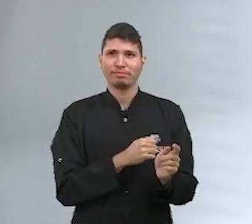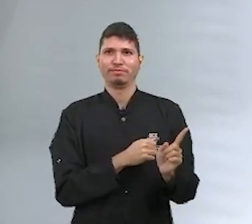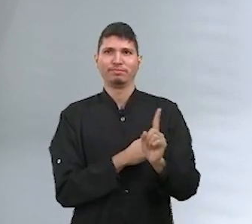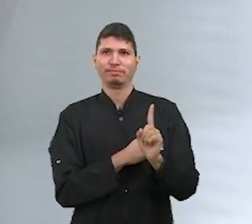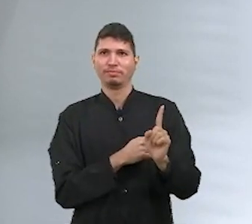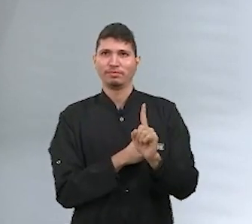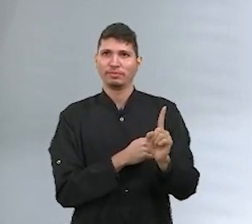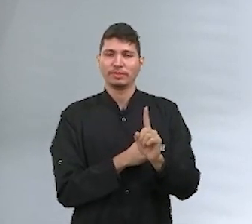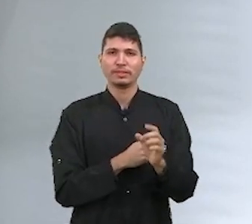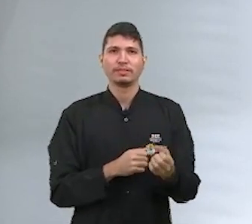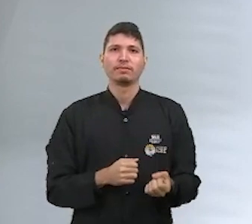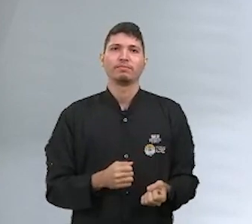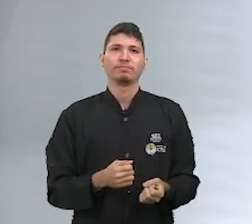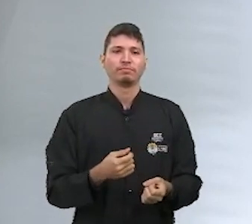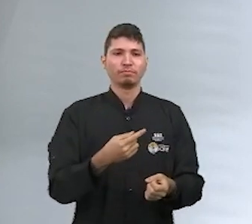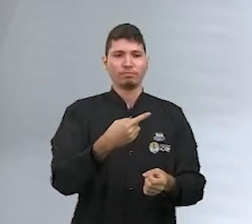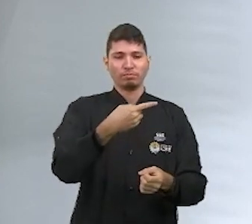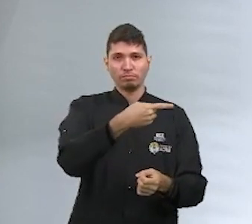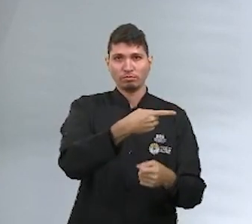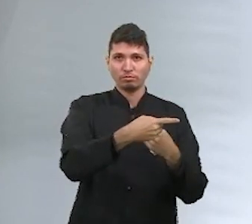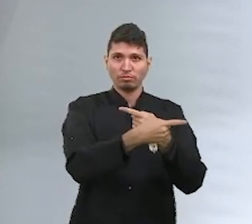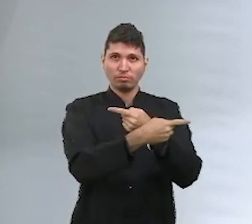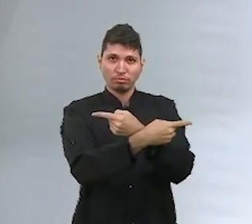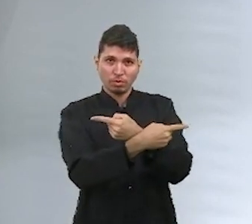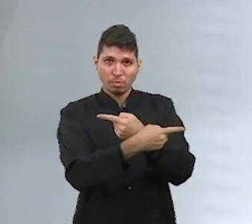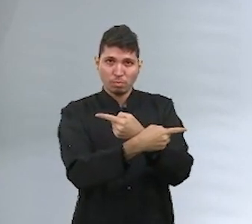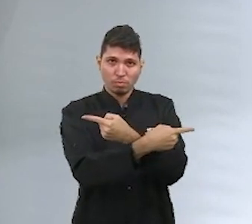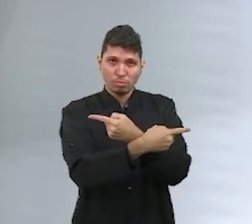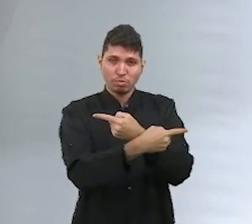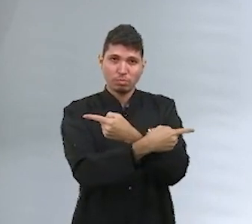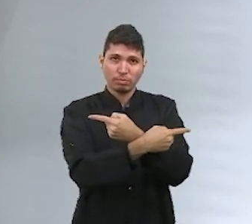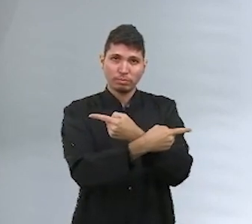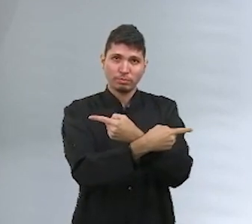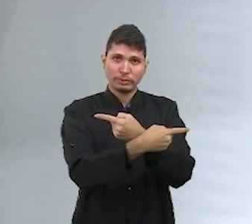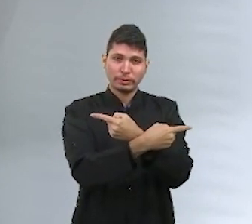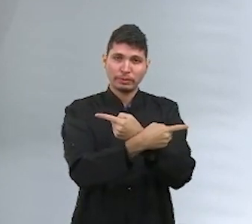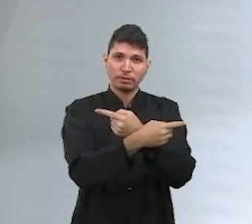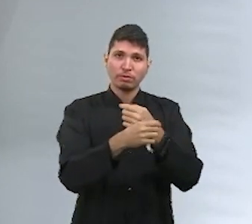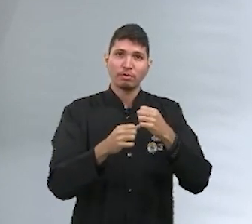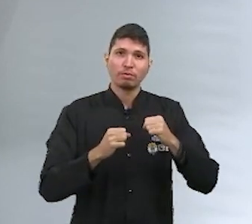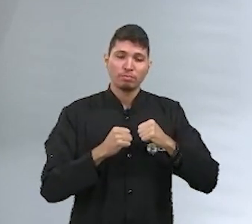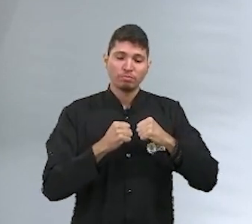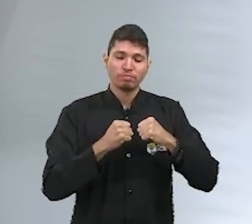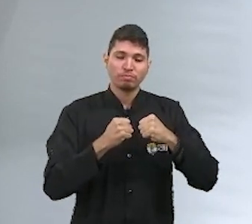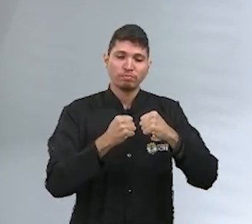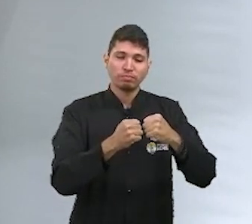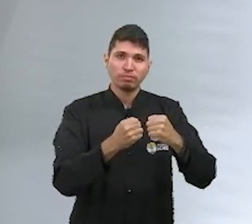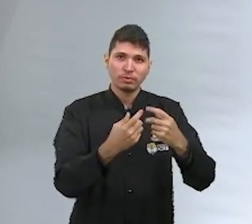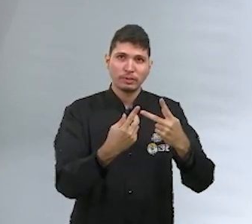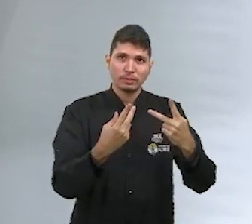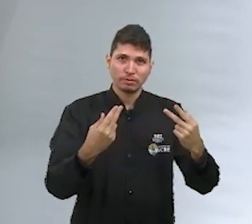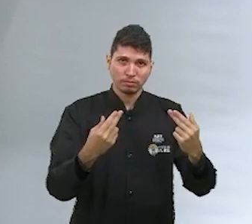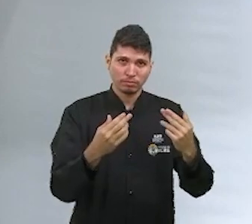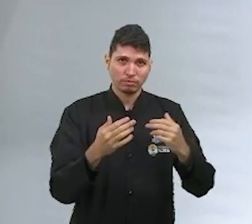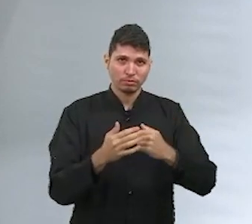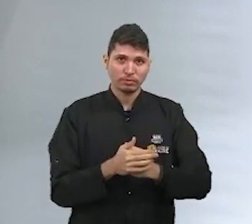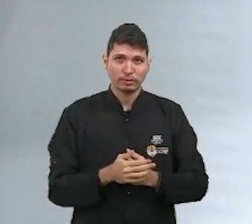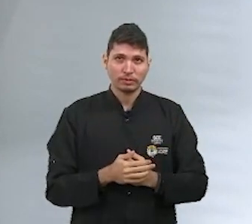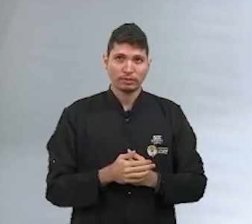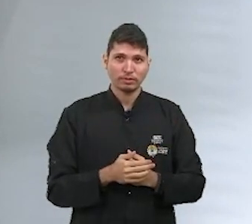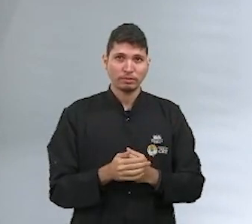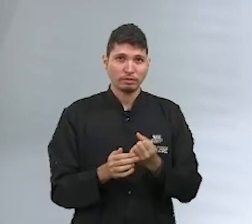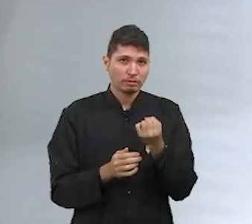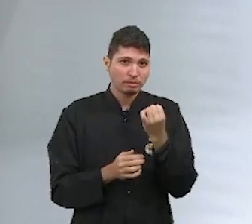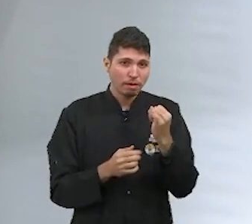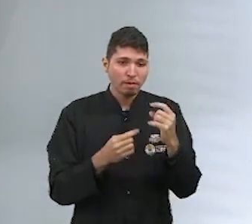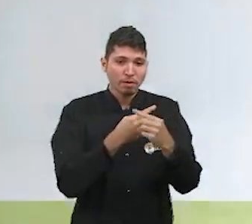Sentidos opostos, forças iguais. Concordam comigo que se são forças iguais,